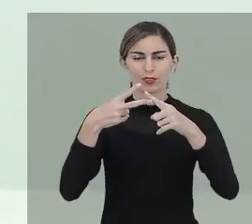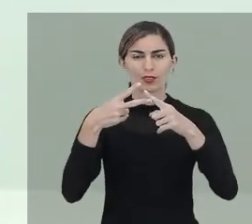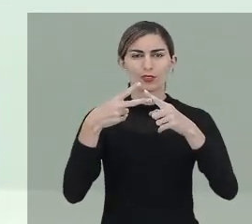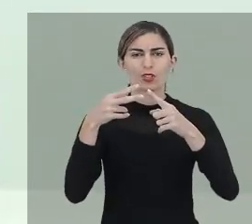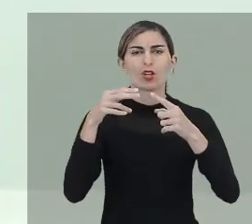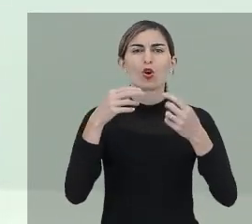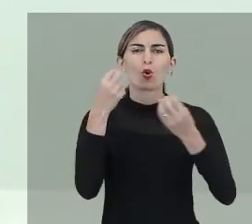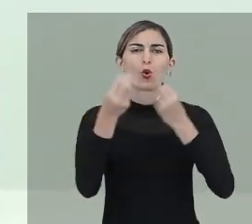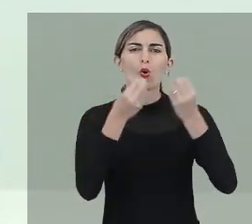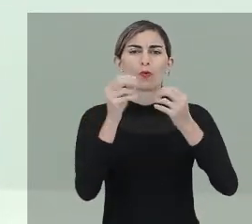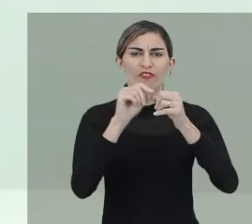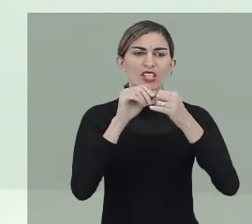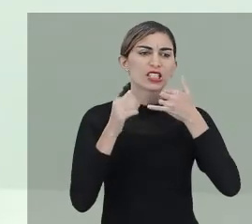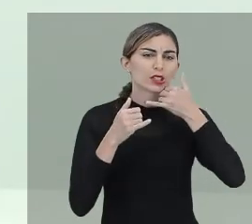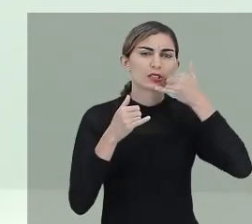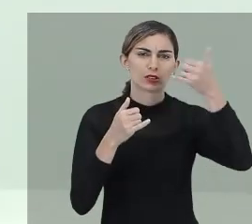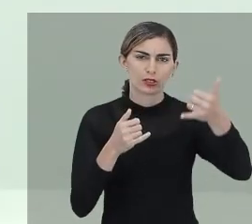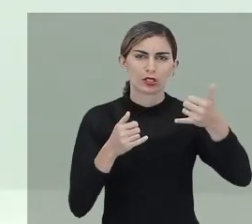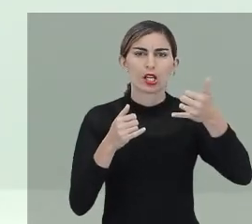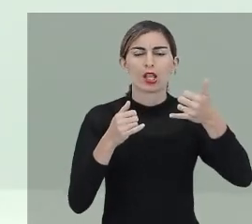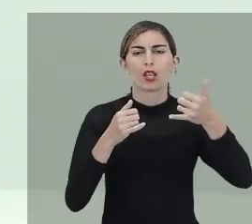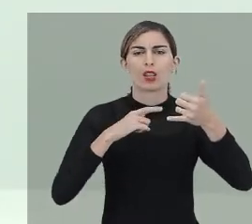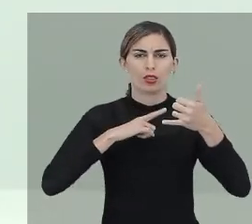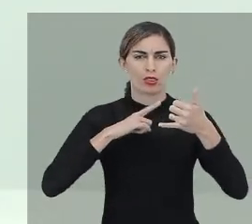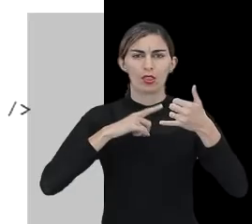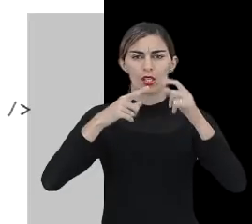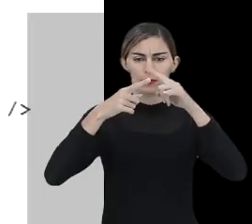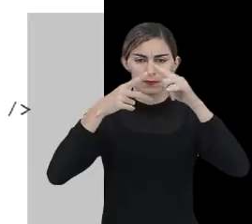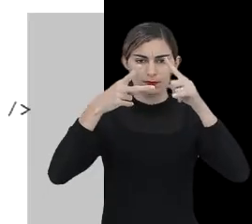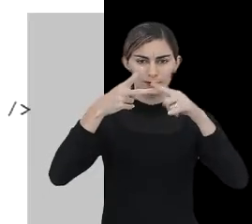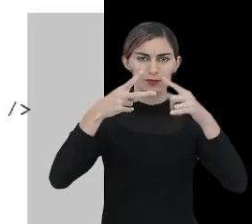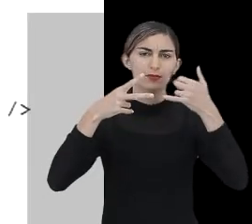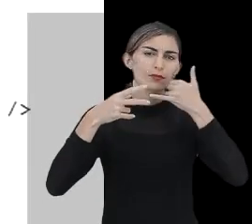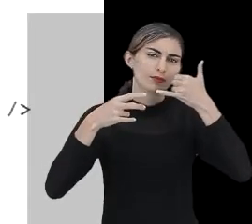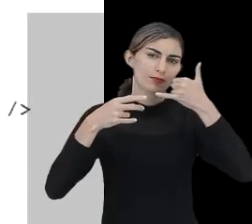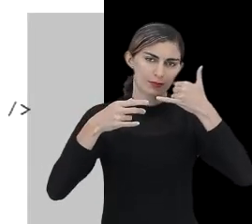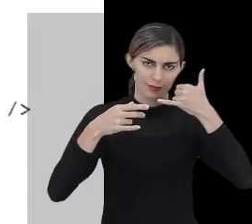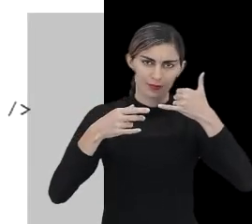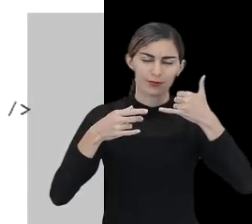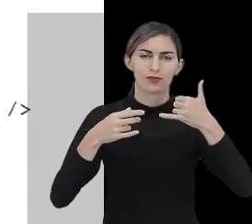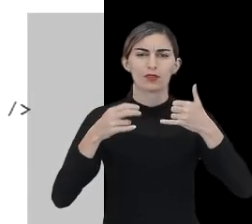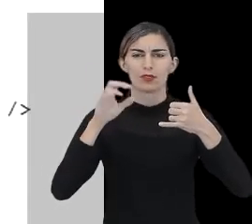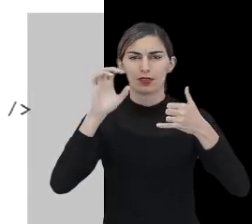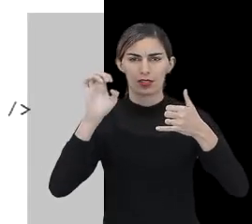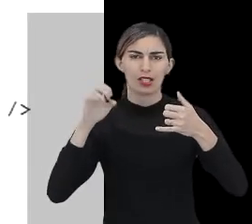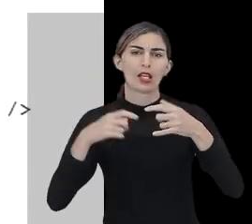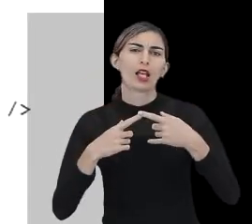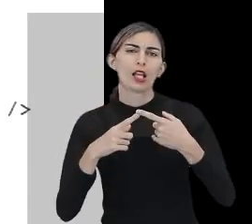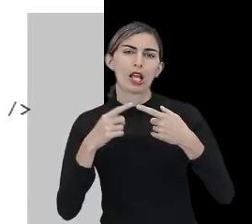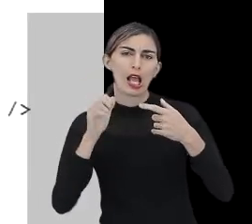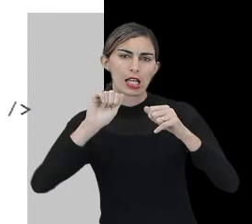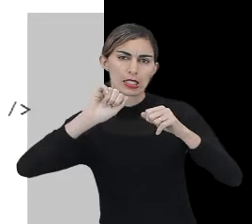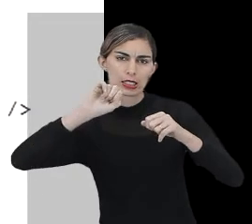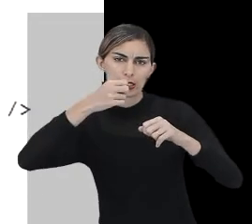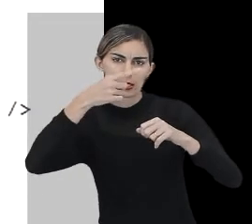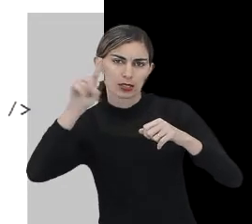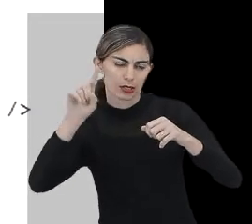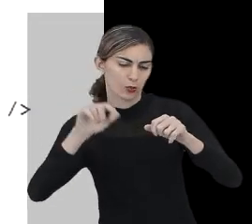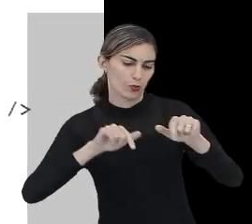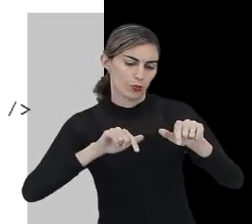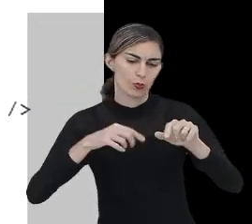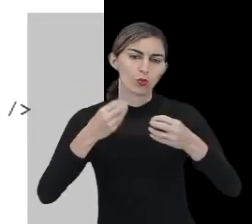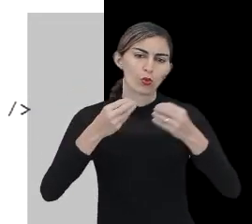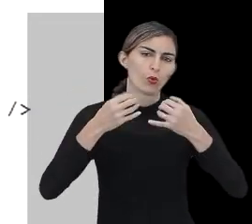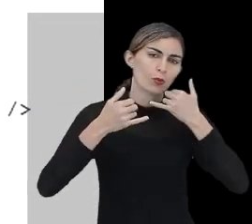de você fazer essa ligação. Você pode usar, tem dois tipos de ação. Tem a Action Call e a Action Dial.